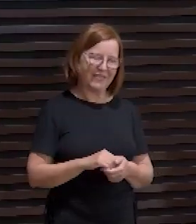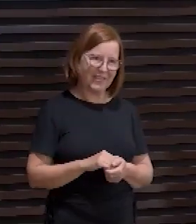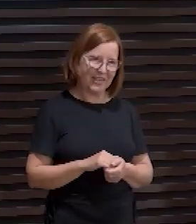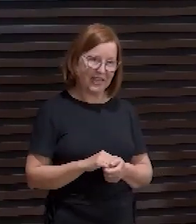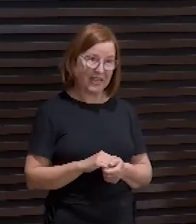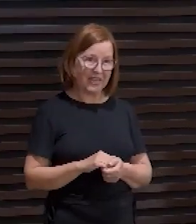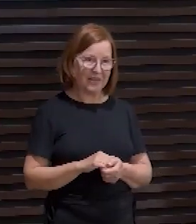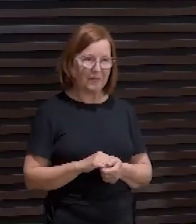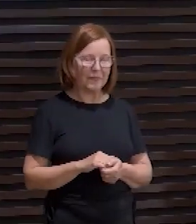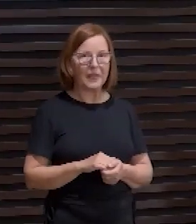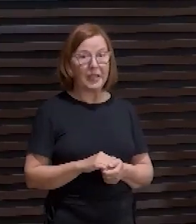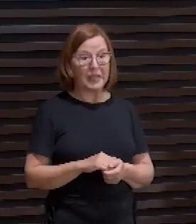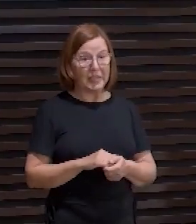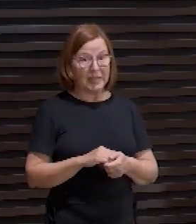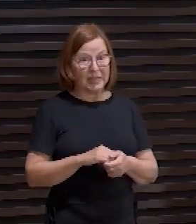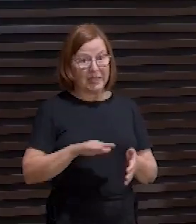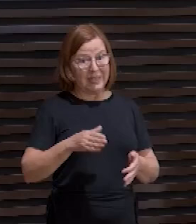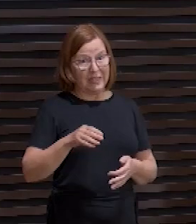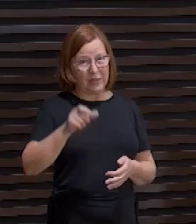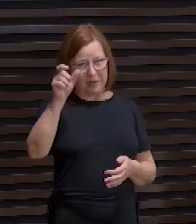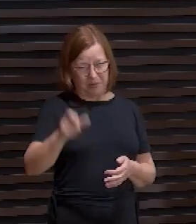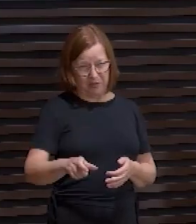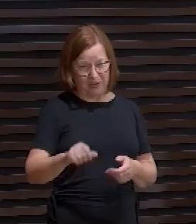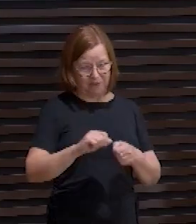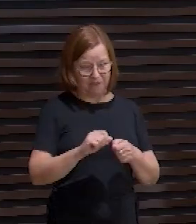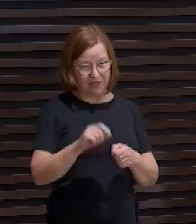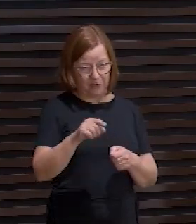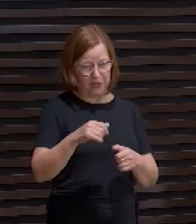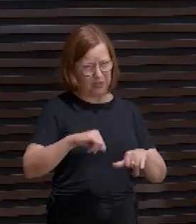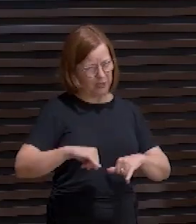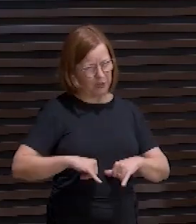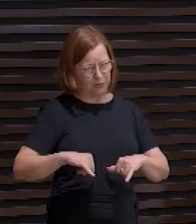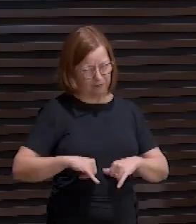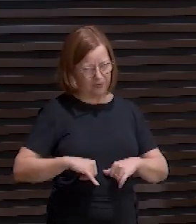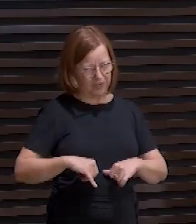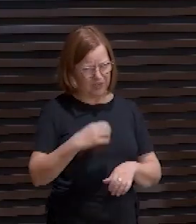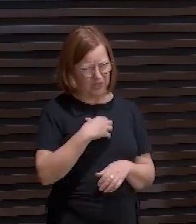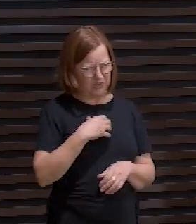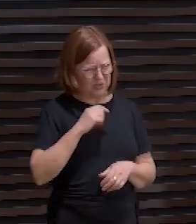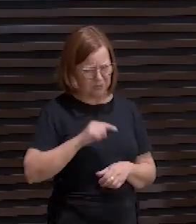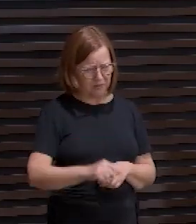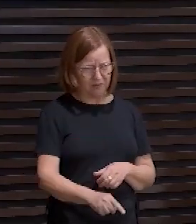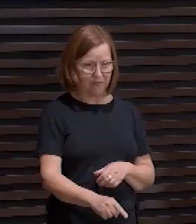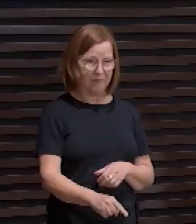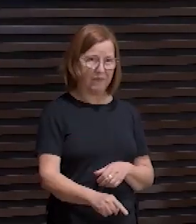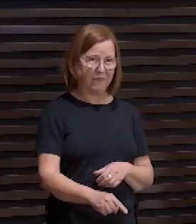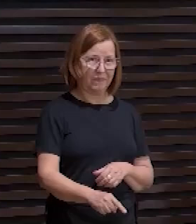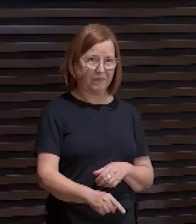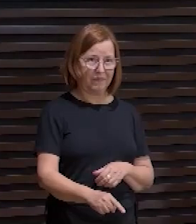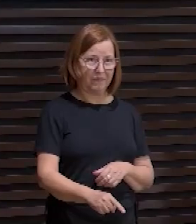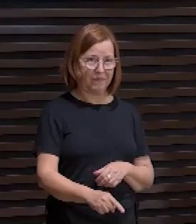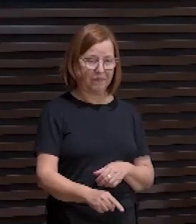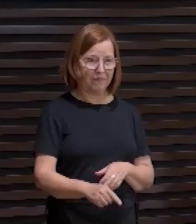fez sofrer de forma danosa, pecaminosa, assombrosa, ela vai colher o